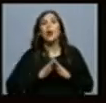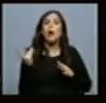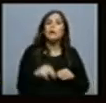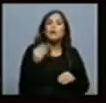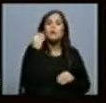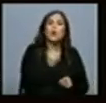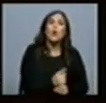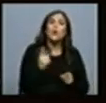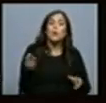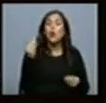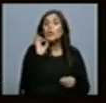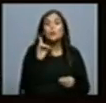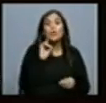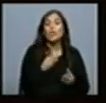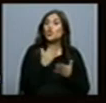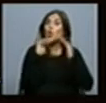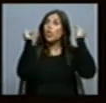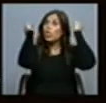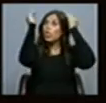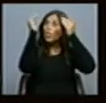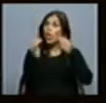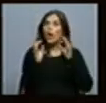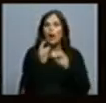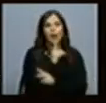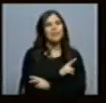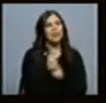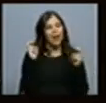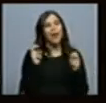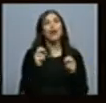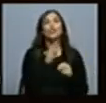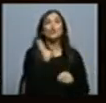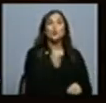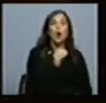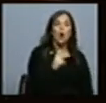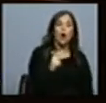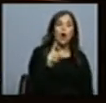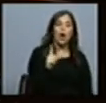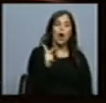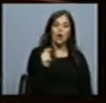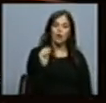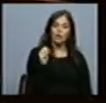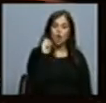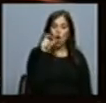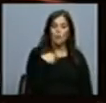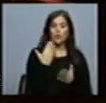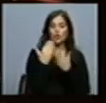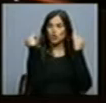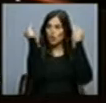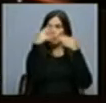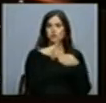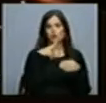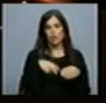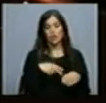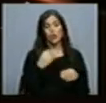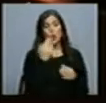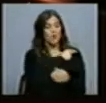fundamental também para a astronomia. Portanto, um grande achado feito também pelo João Alves, um astrónomo português da Universidade de Viena. E depois, também foi